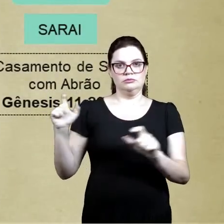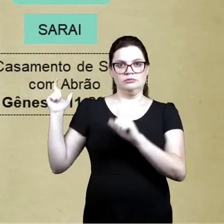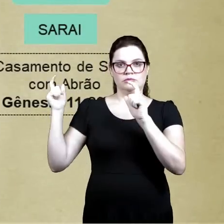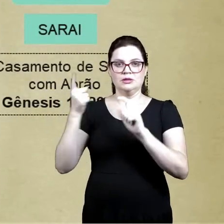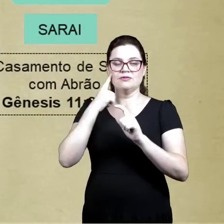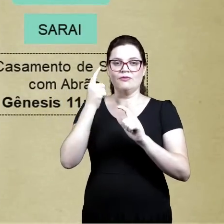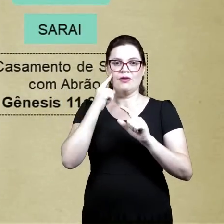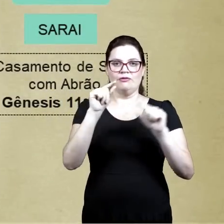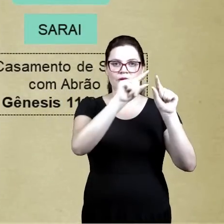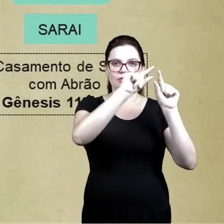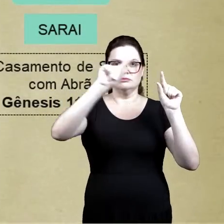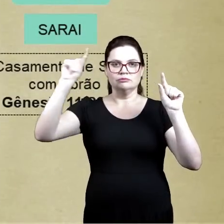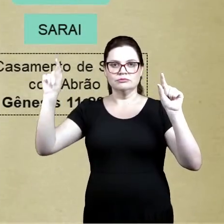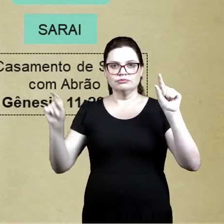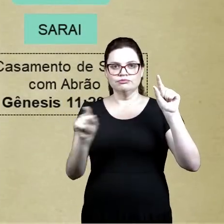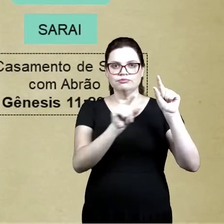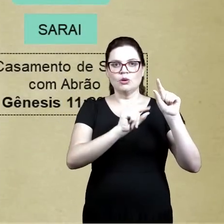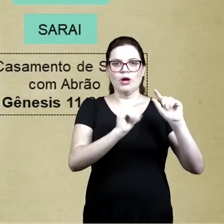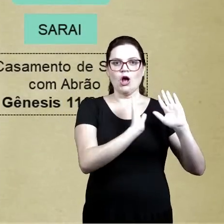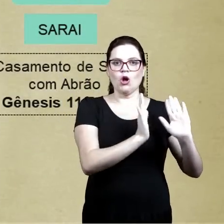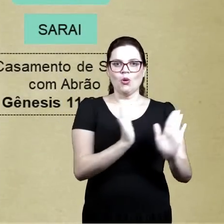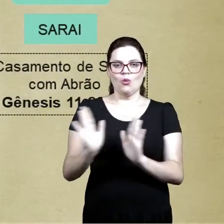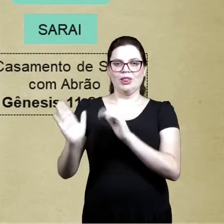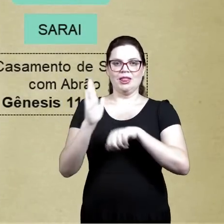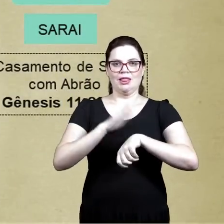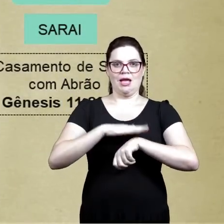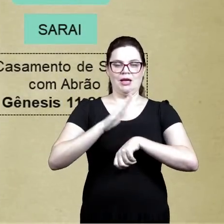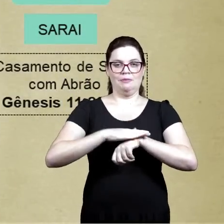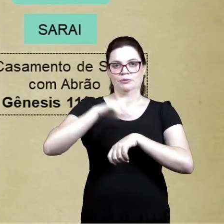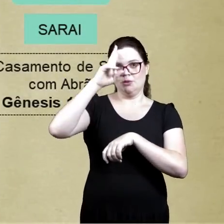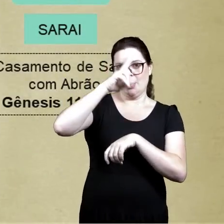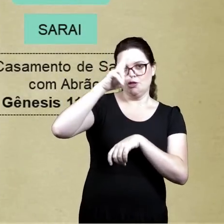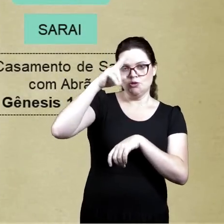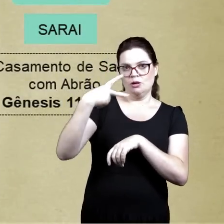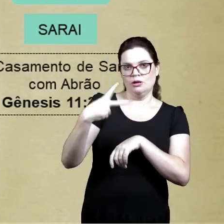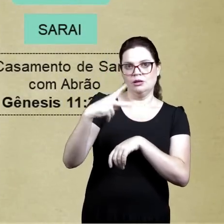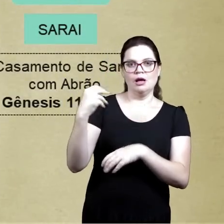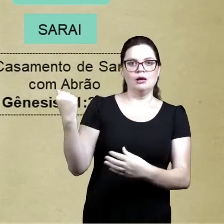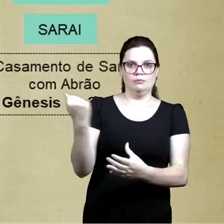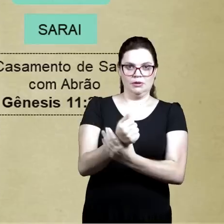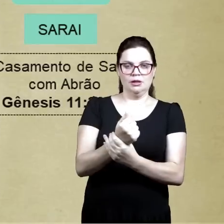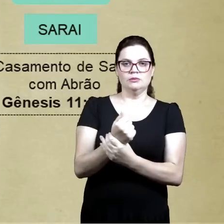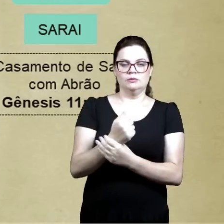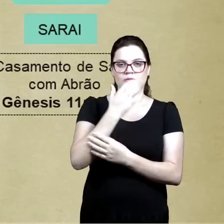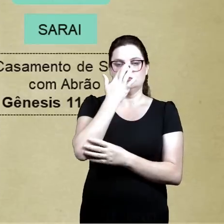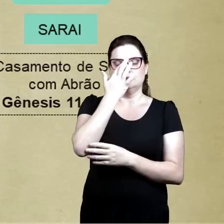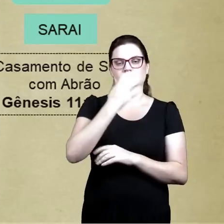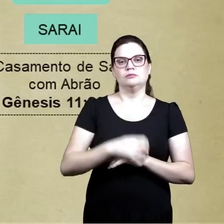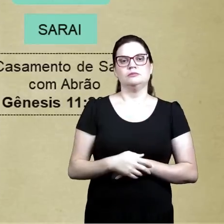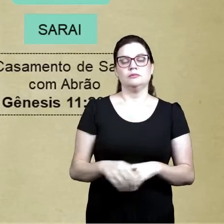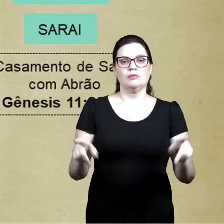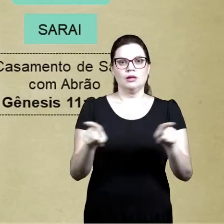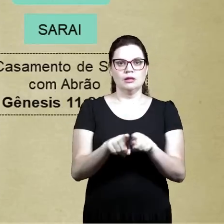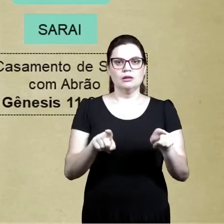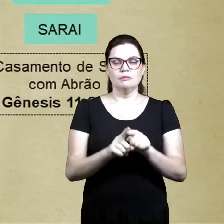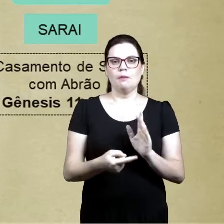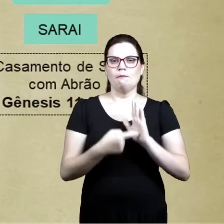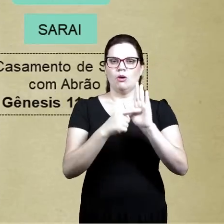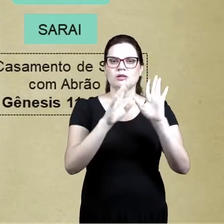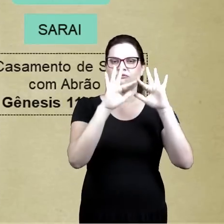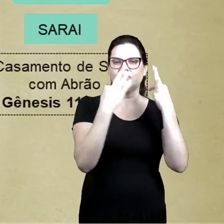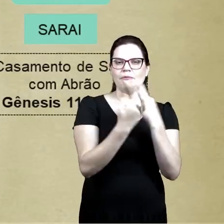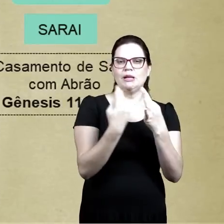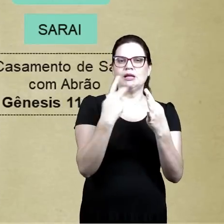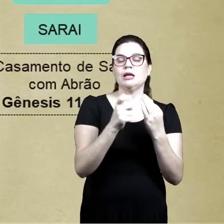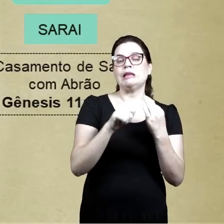forma cronológica um pouco da história que nós estamos falando sobre a vida de Abraão, sobre sua